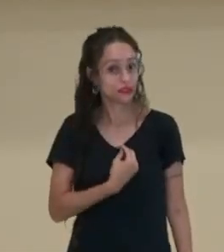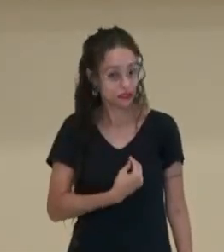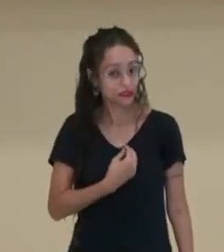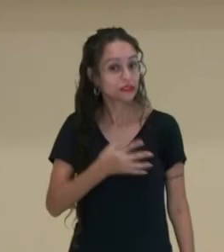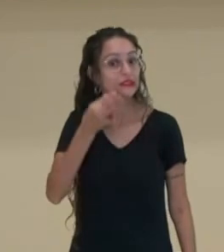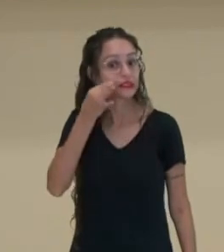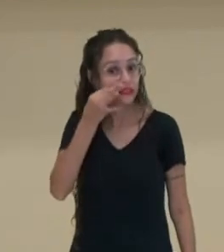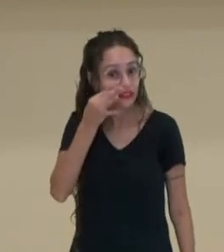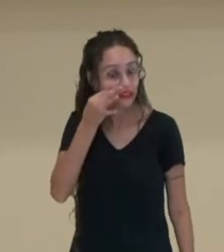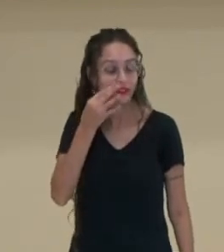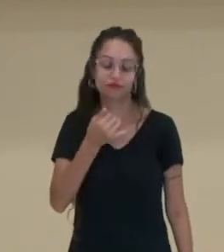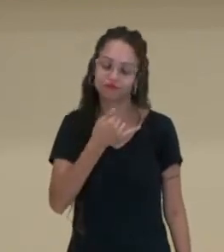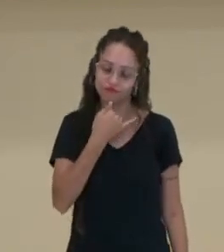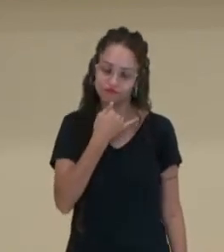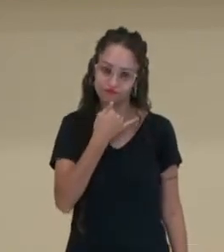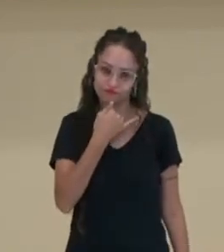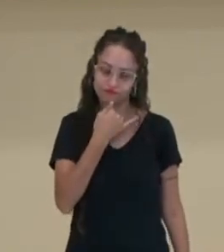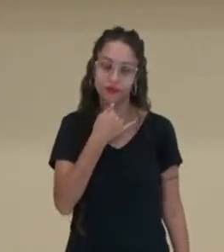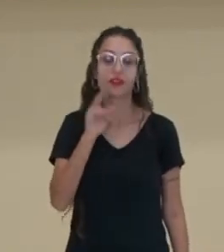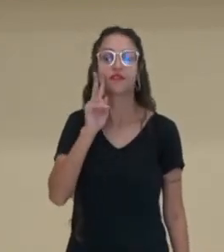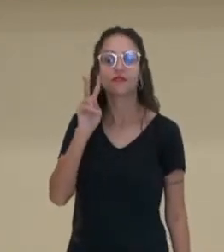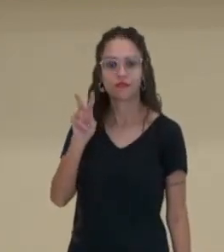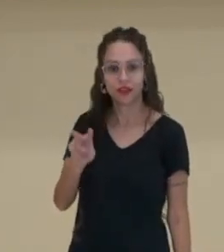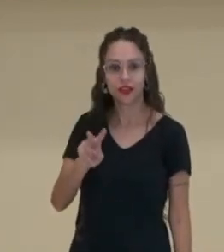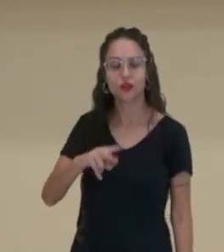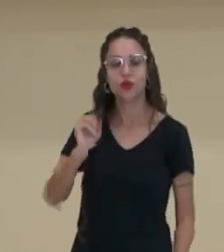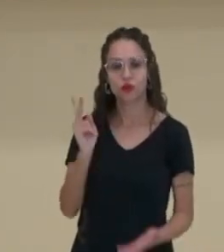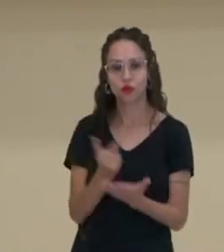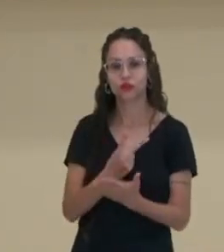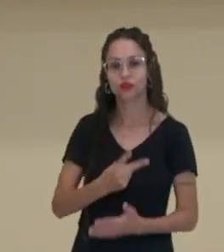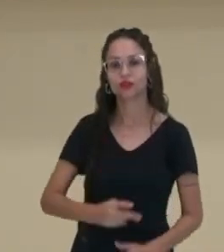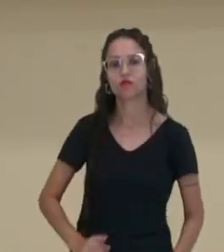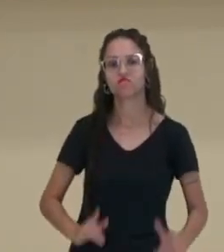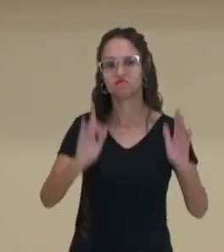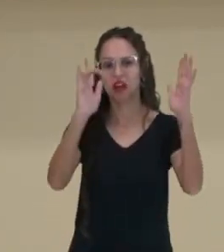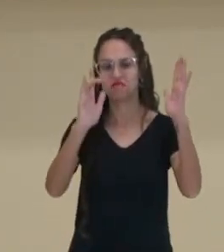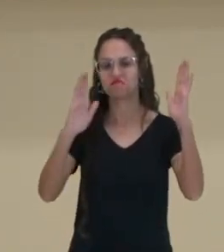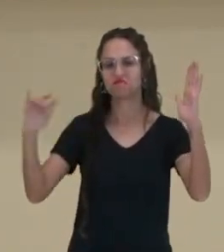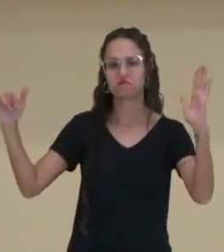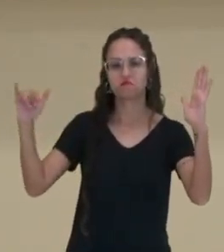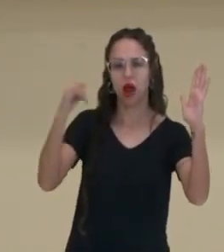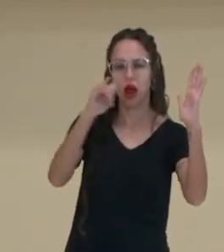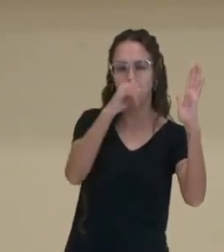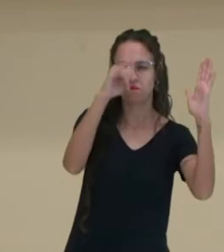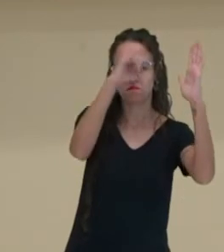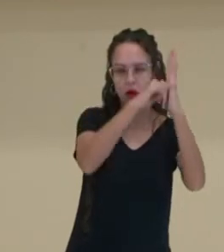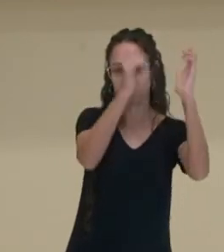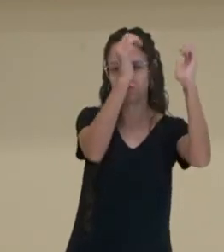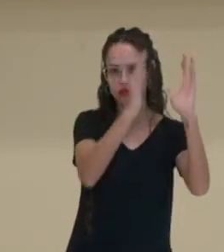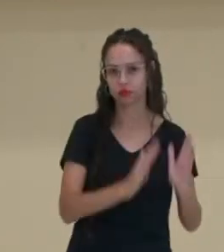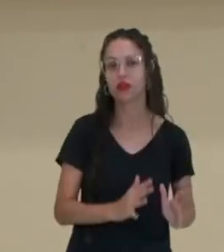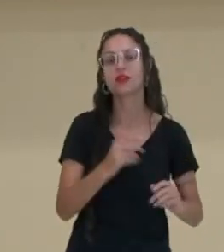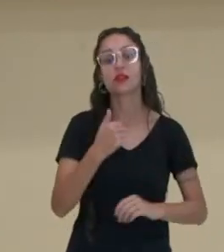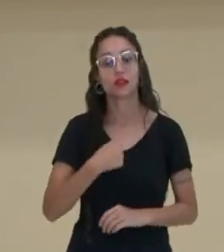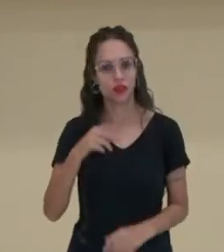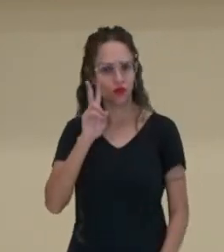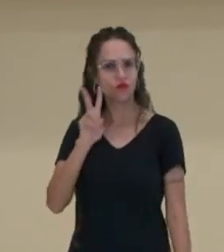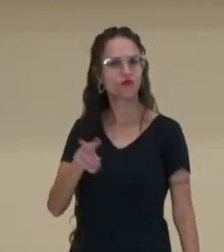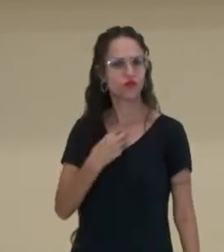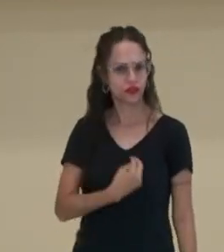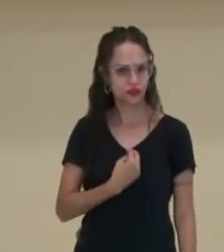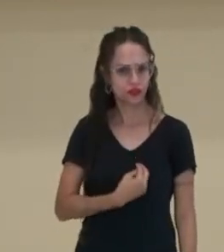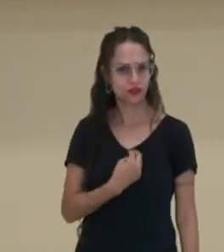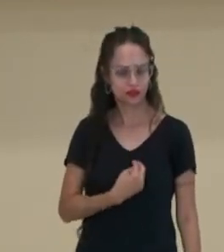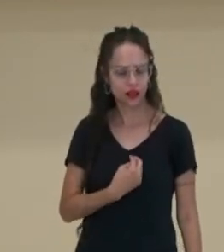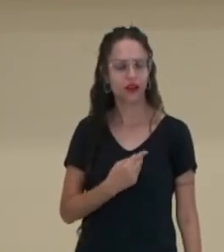vivo, infelizmente, né? Vendo o segundo ataque do segundo avião. Então, eu vivi o passado, esse evento